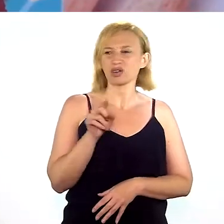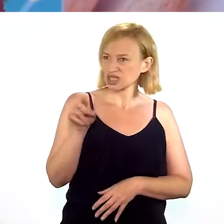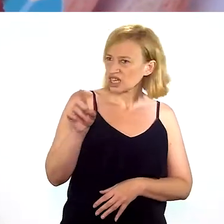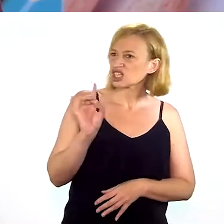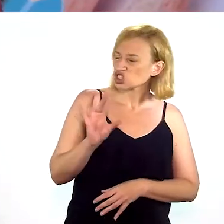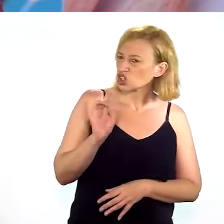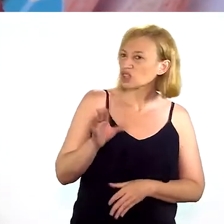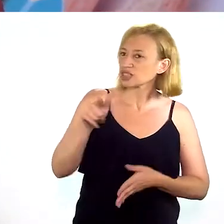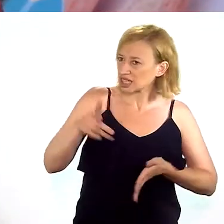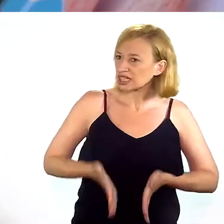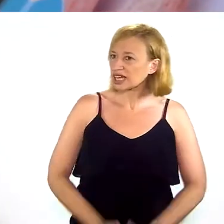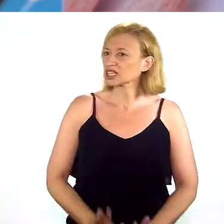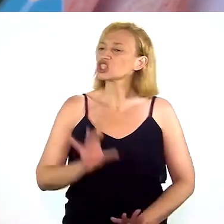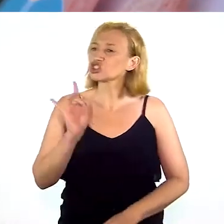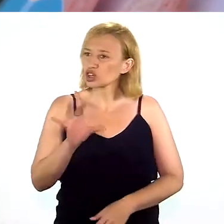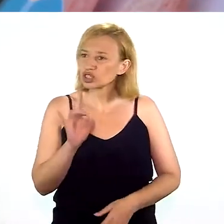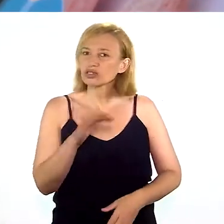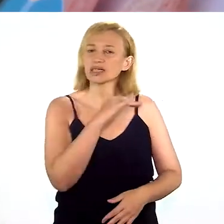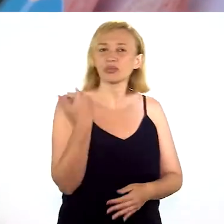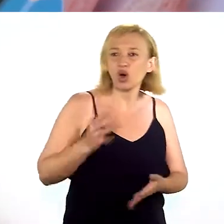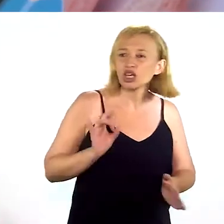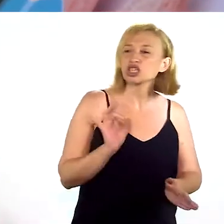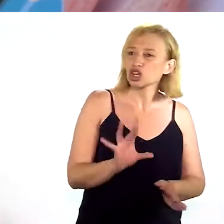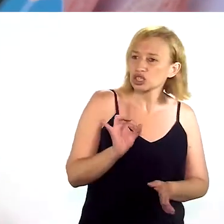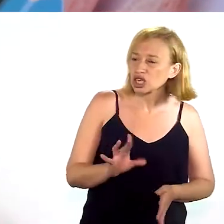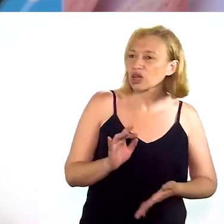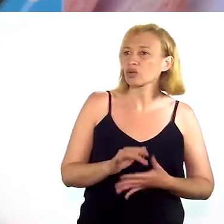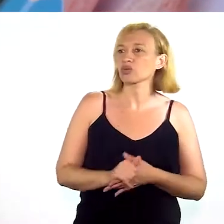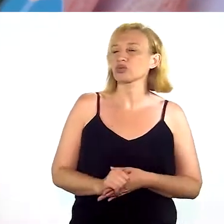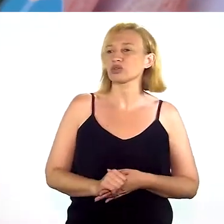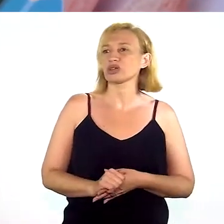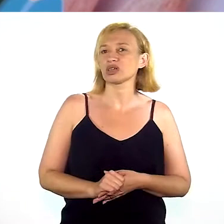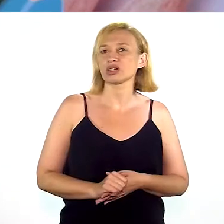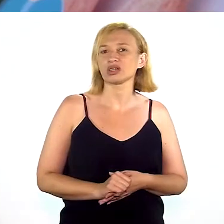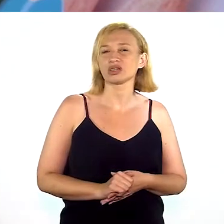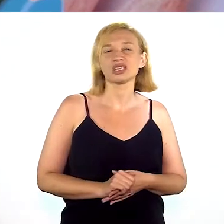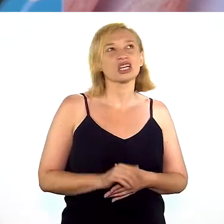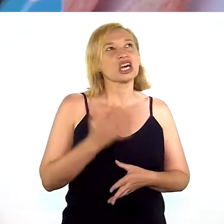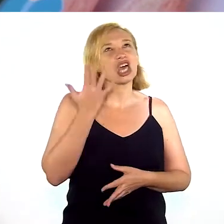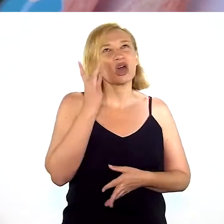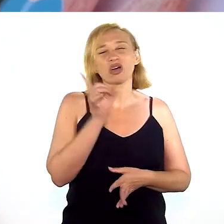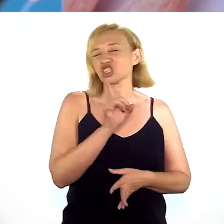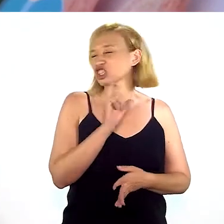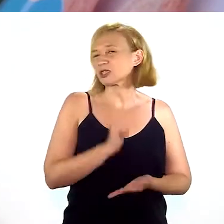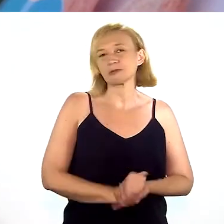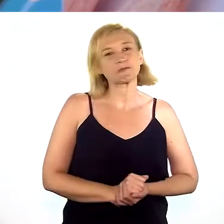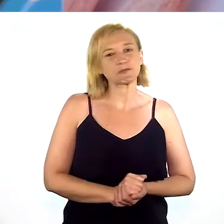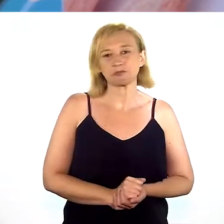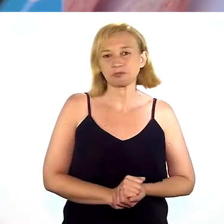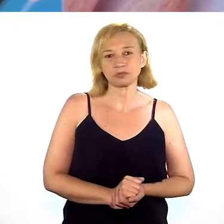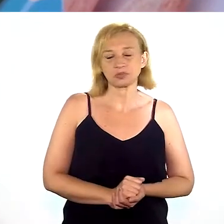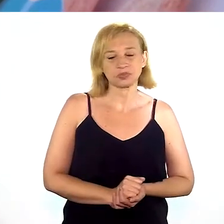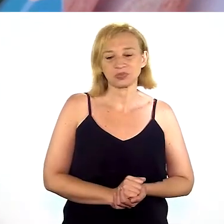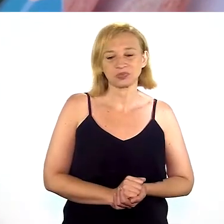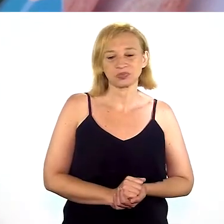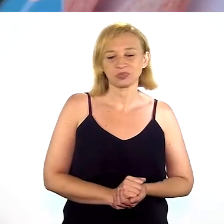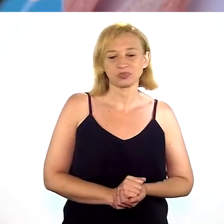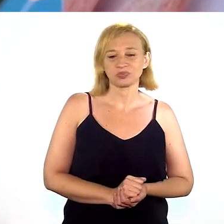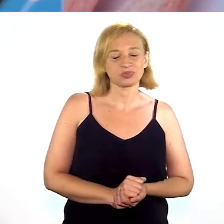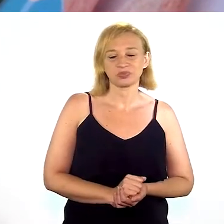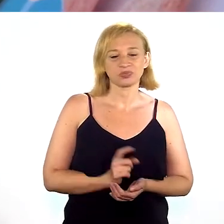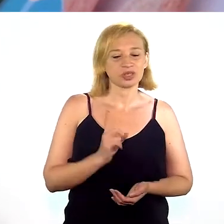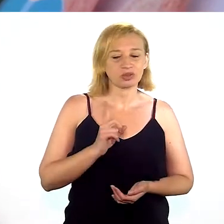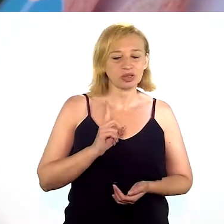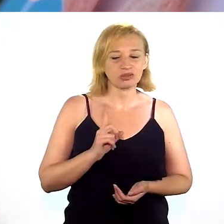todo mundo fala, não, você está sozinho, você nasce sozinho, você morre sozinho. E eu acho que não é bem